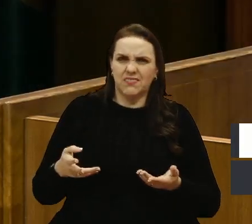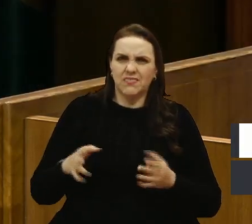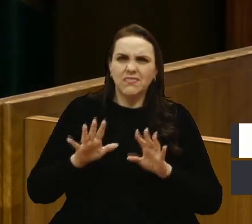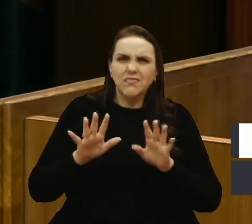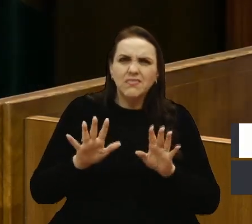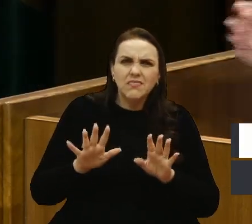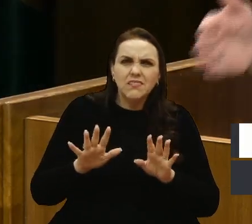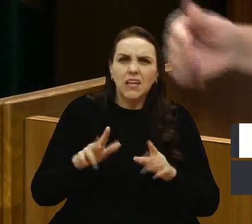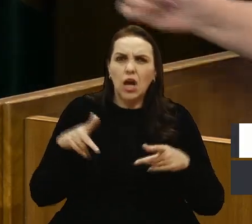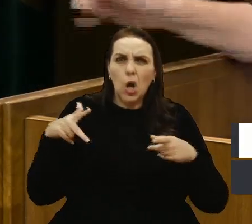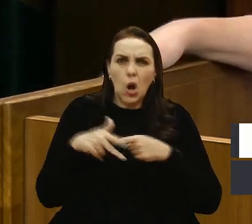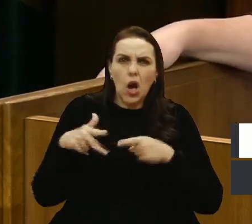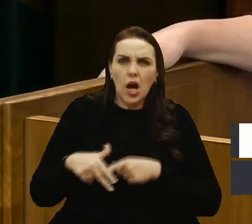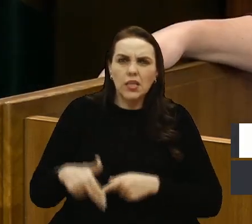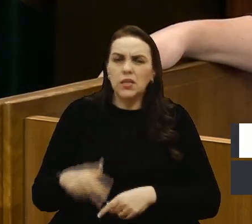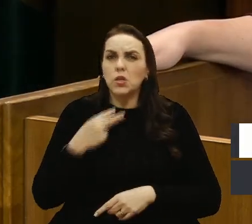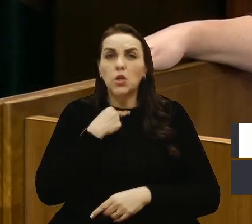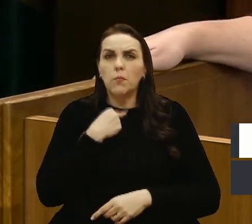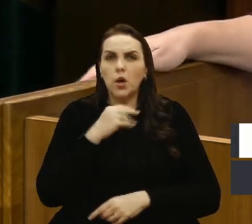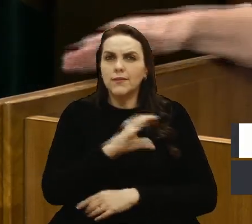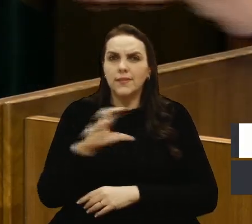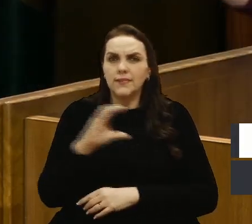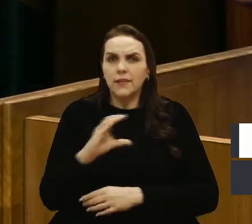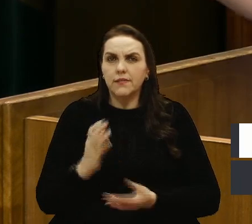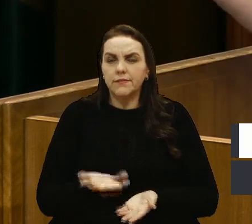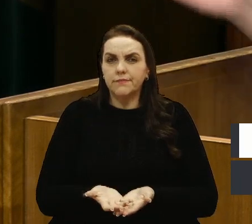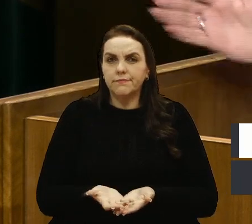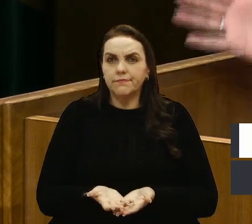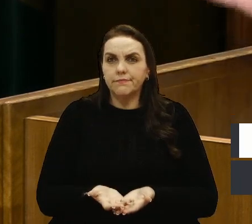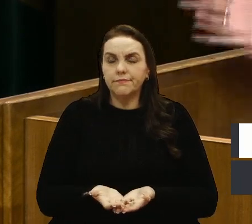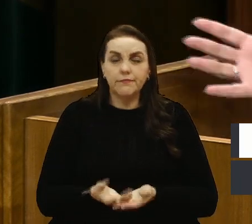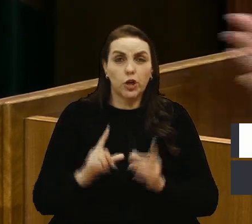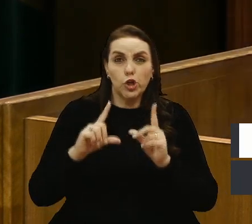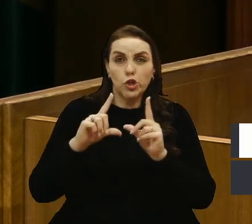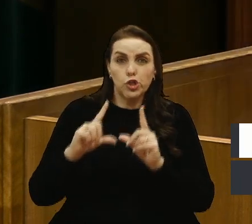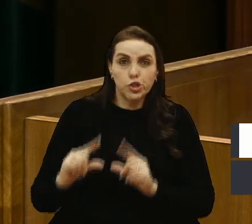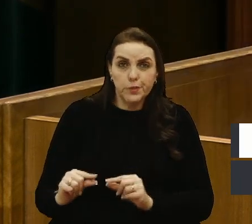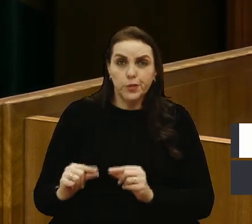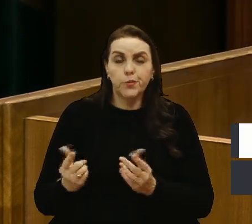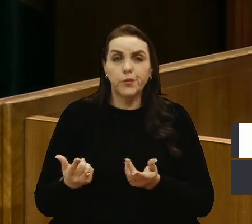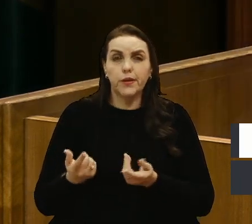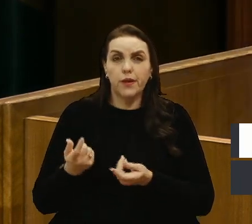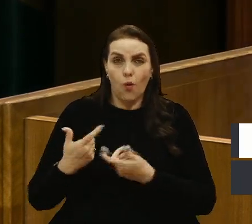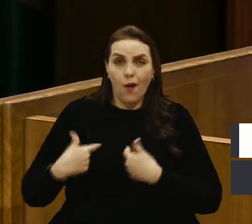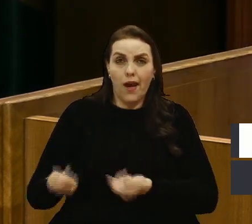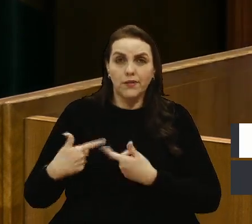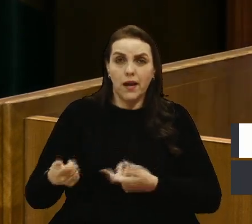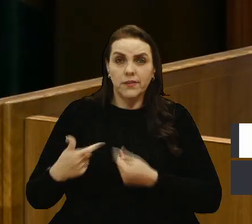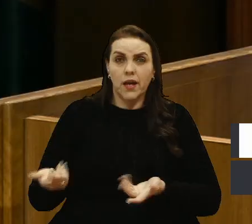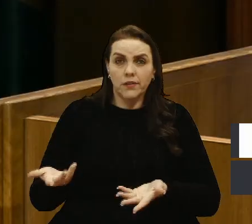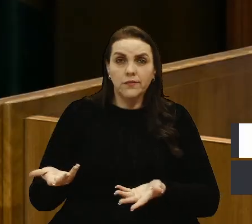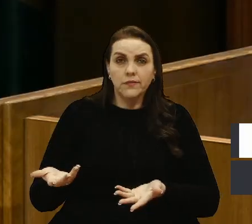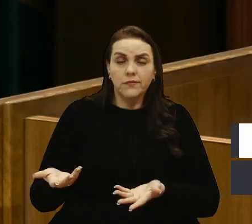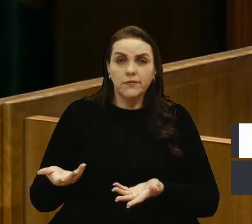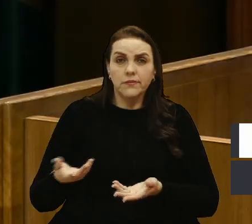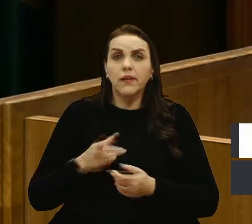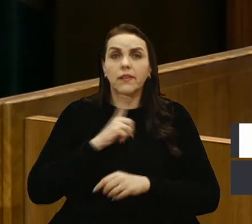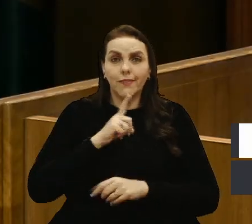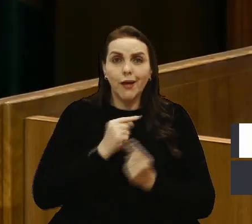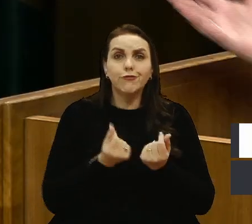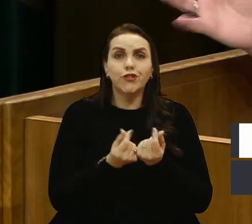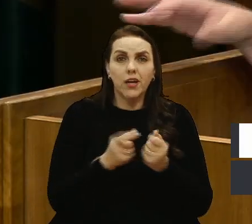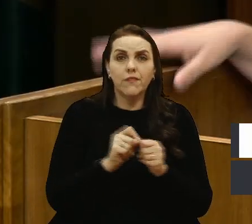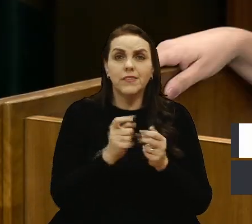podem acontecer na questão dos CCs, não diminui a máquina pública, tem dinheiro para fazer as coisas e